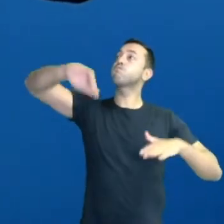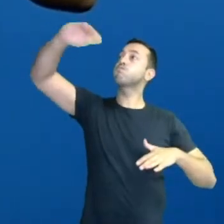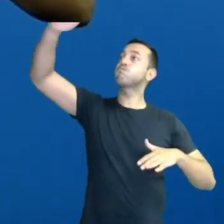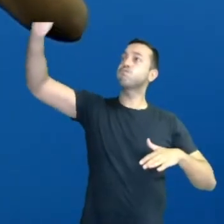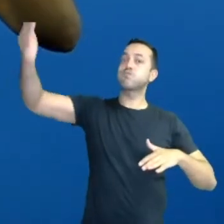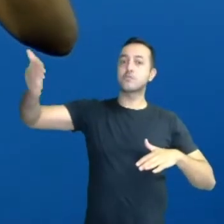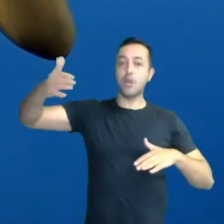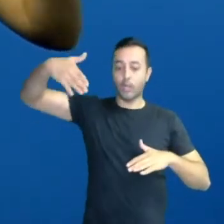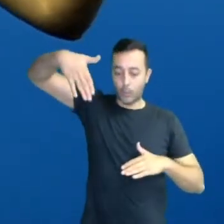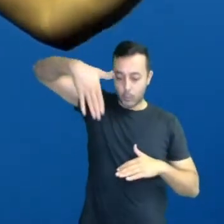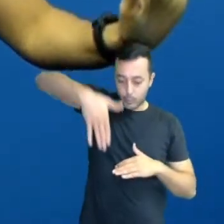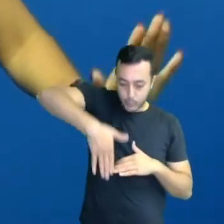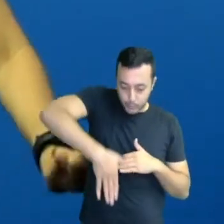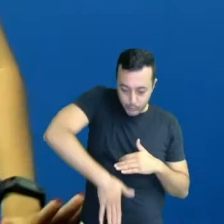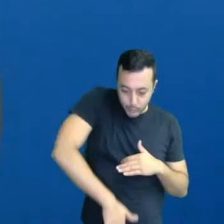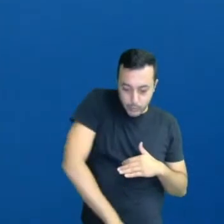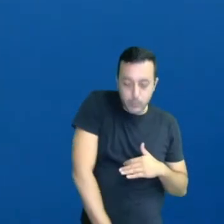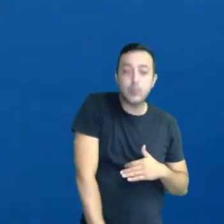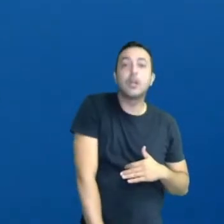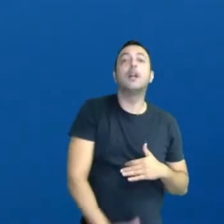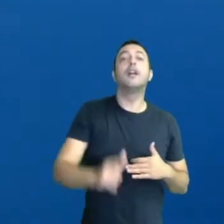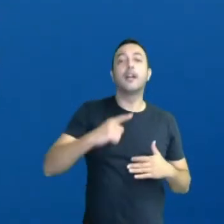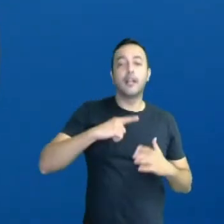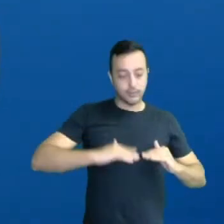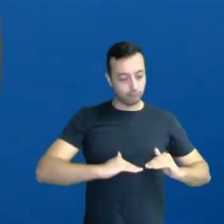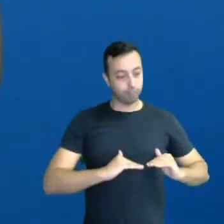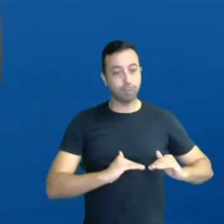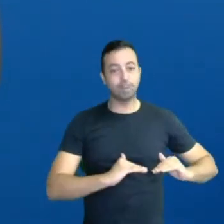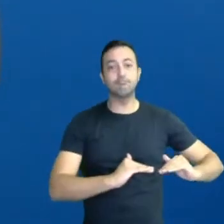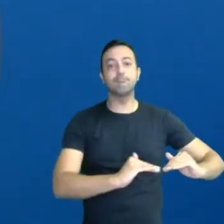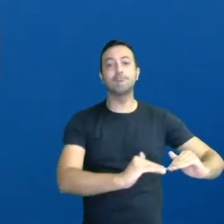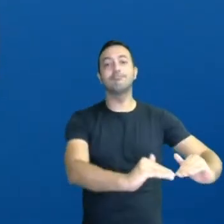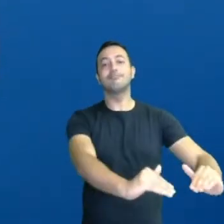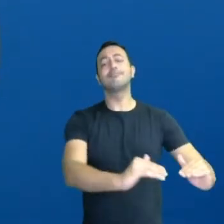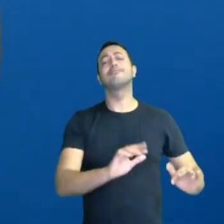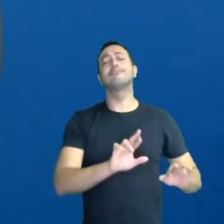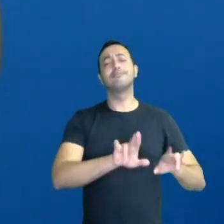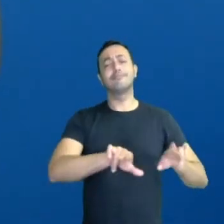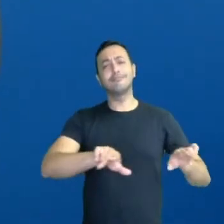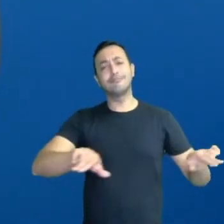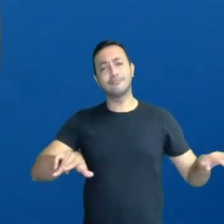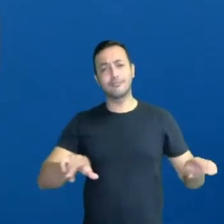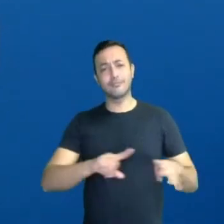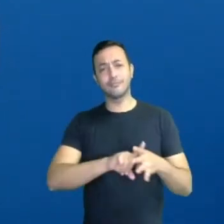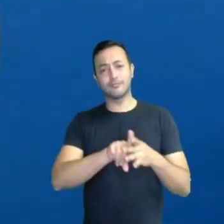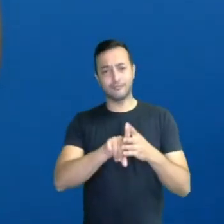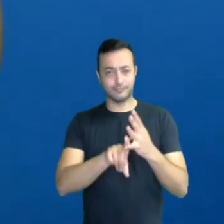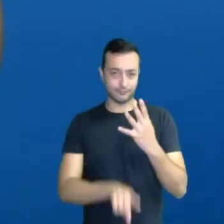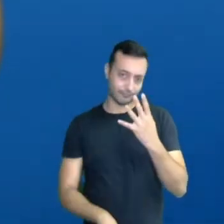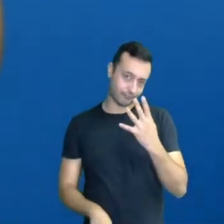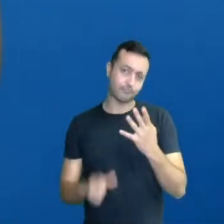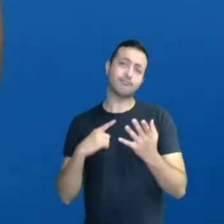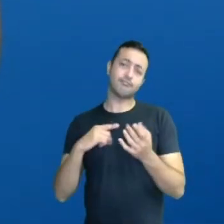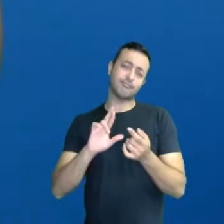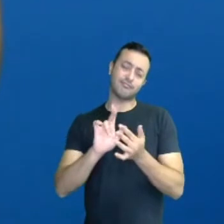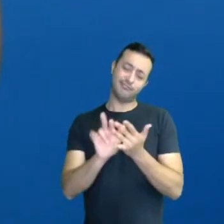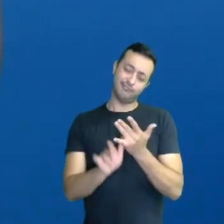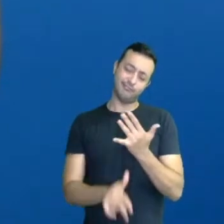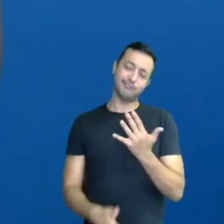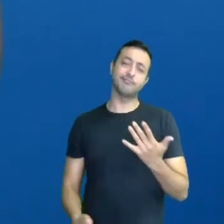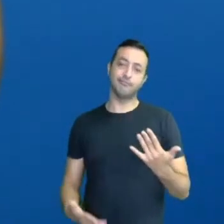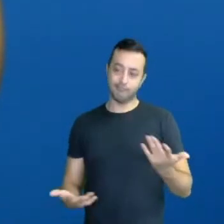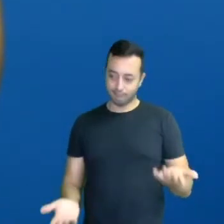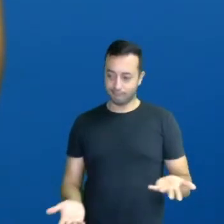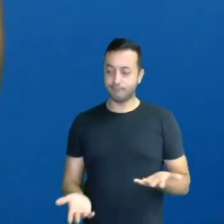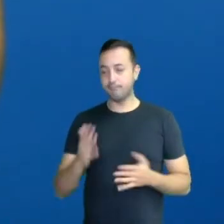as depressões, as planícies. Temos praticamente 4, né? Existem outros,